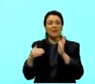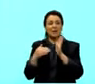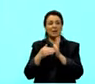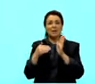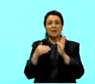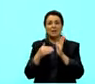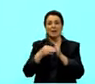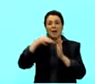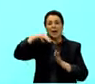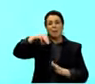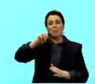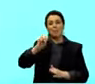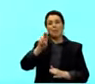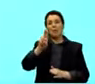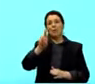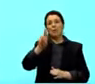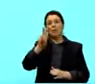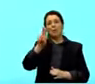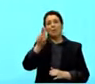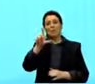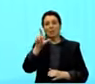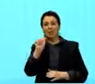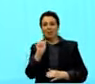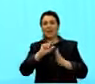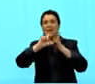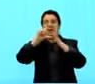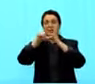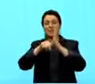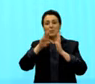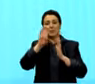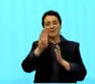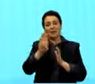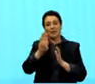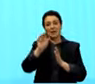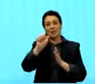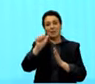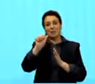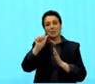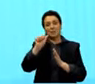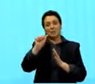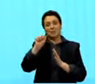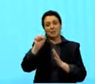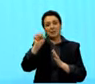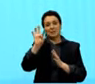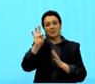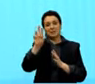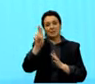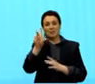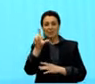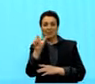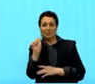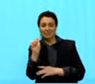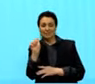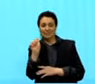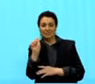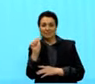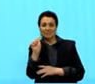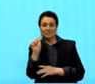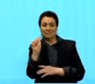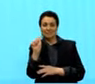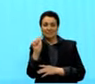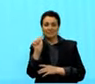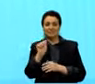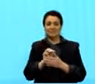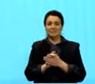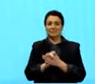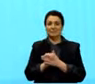na mórula. Depois da mórula, vai se dividindo e chega na blástula.